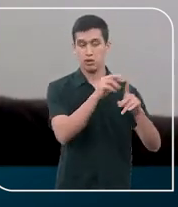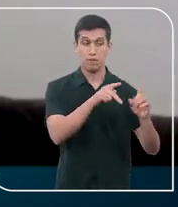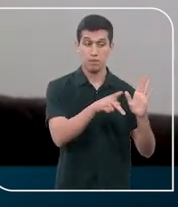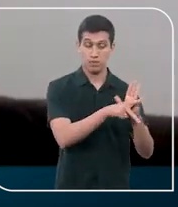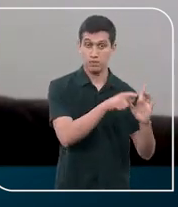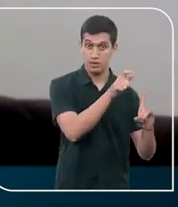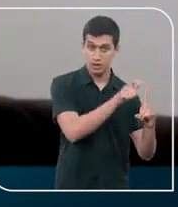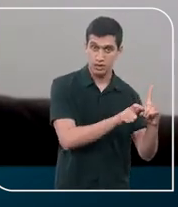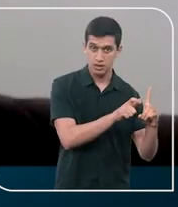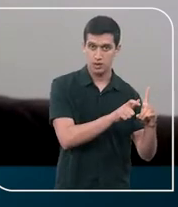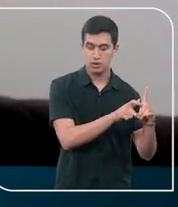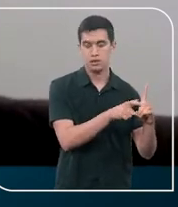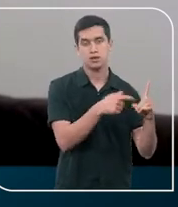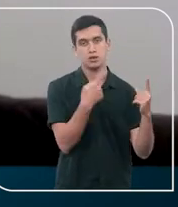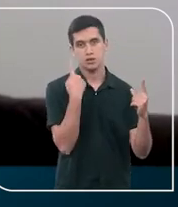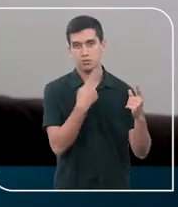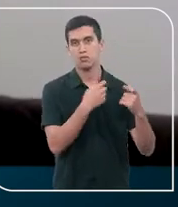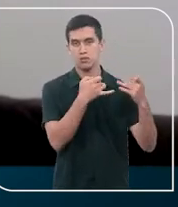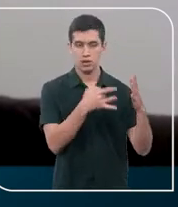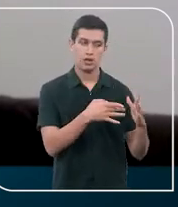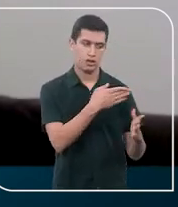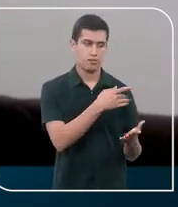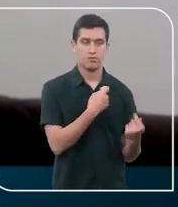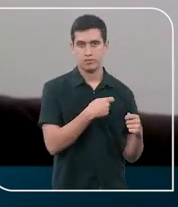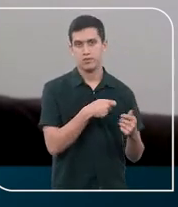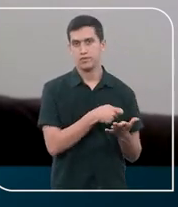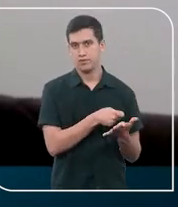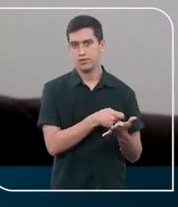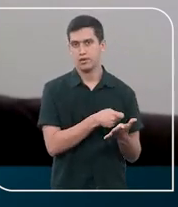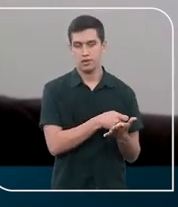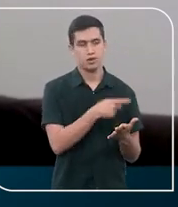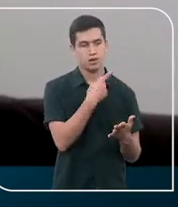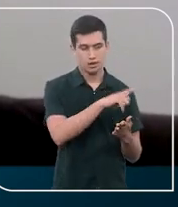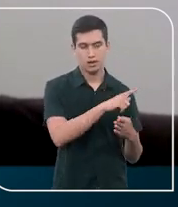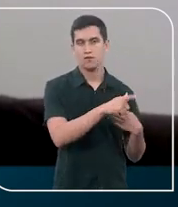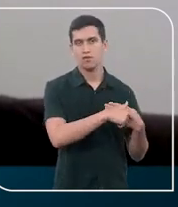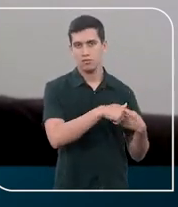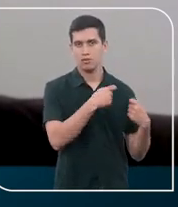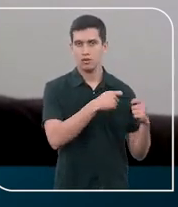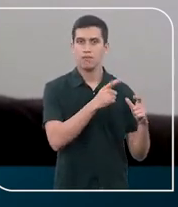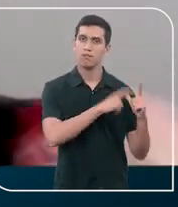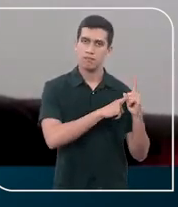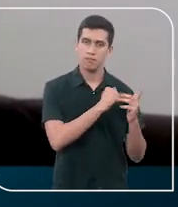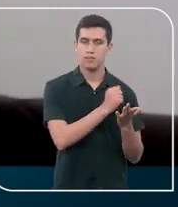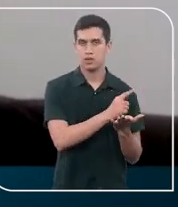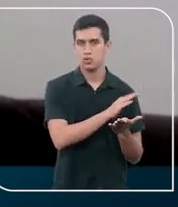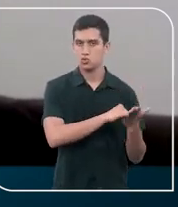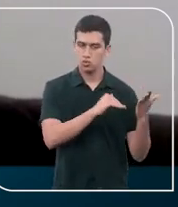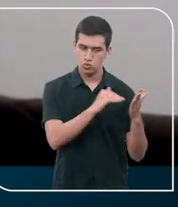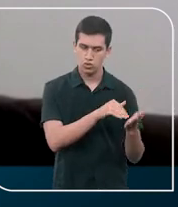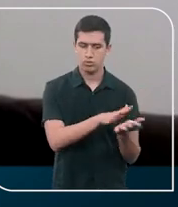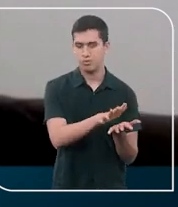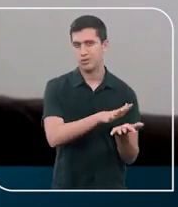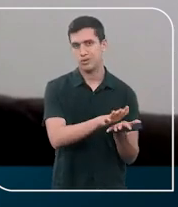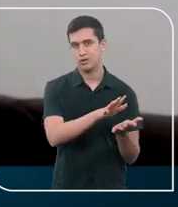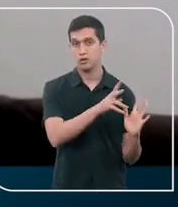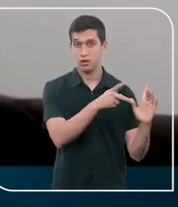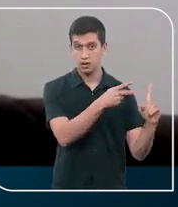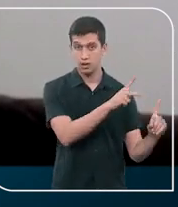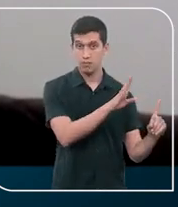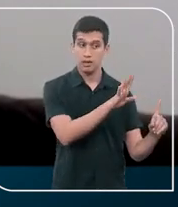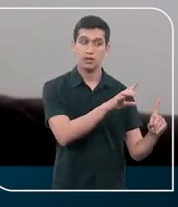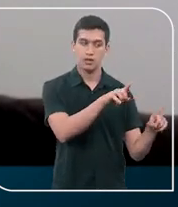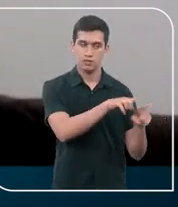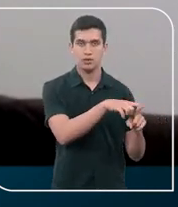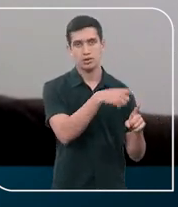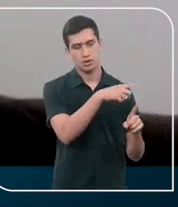falando de um dever de pagar, de contribuir para o pagamento das despesas ordinárias, mas, por outro lado, o seu direito de